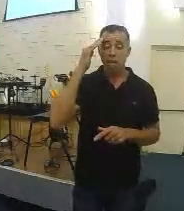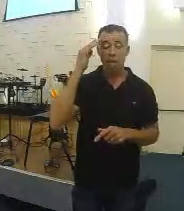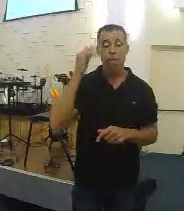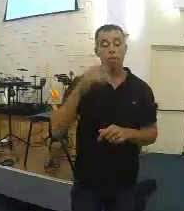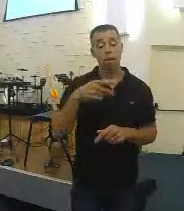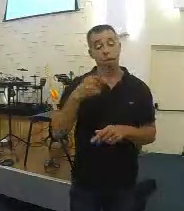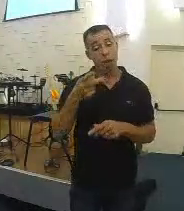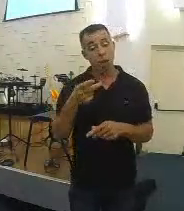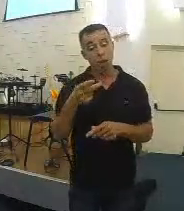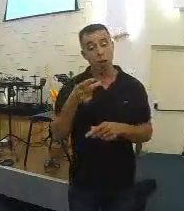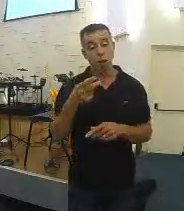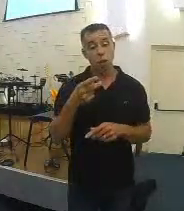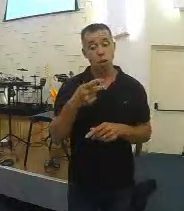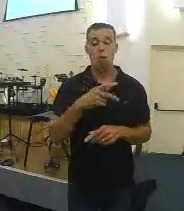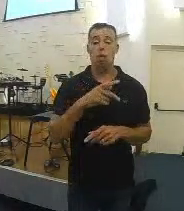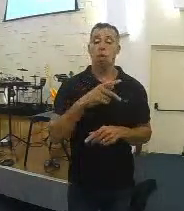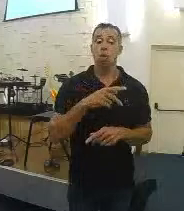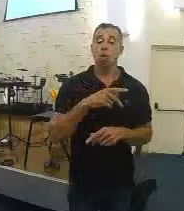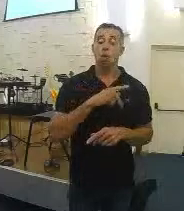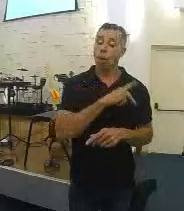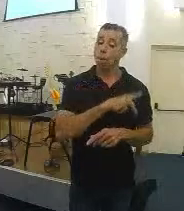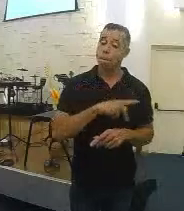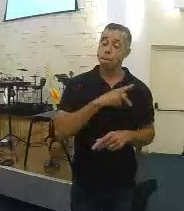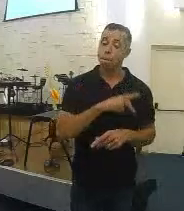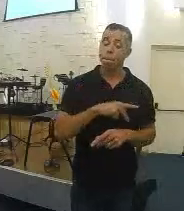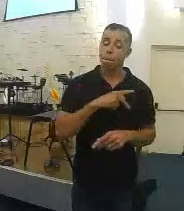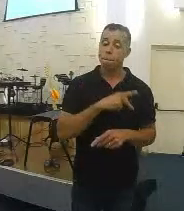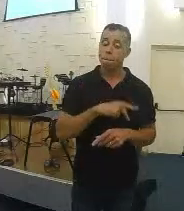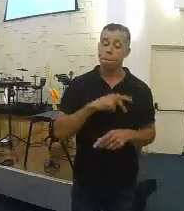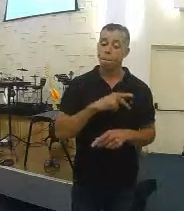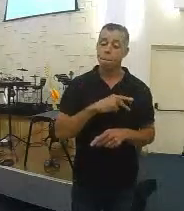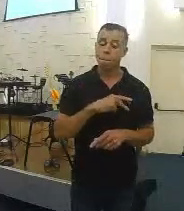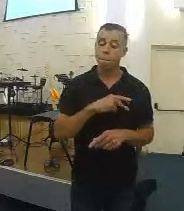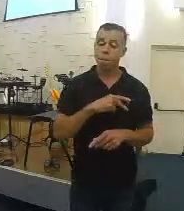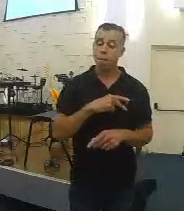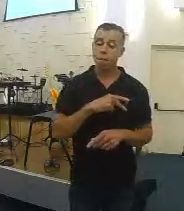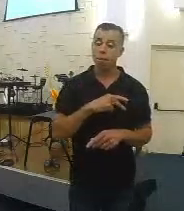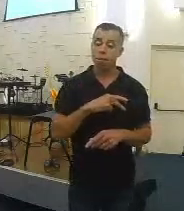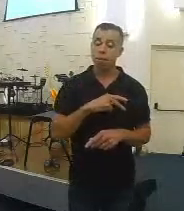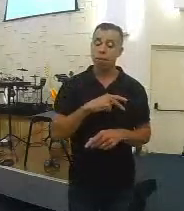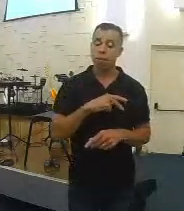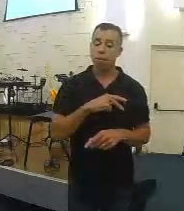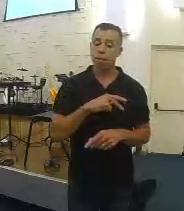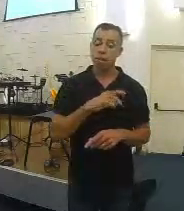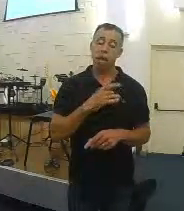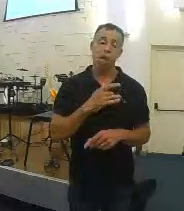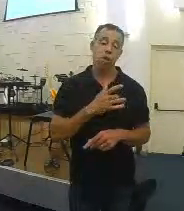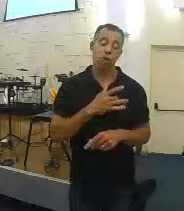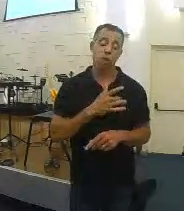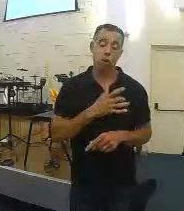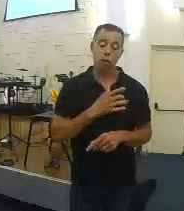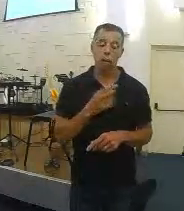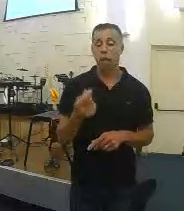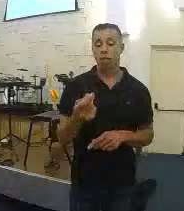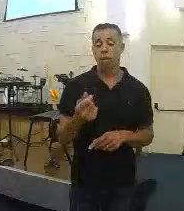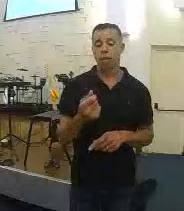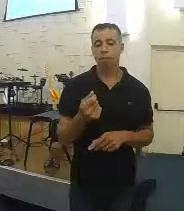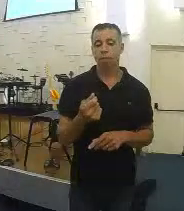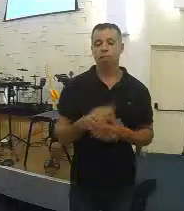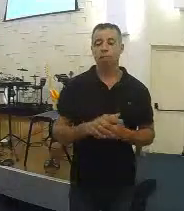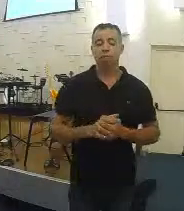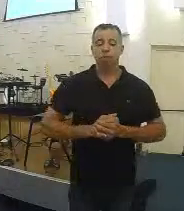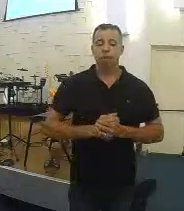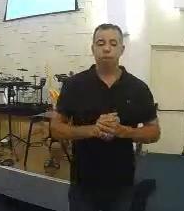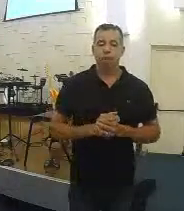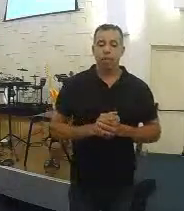o apóstolo Paulo, a piedade é fonte de lucro. E elas simplesmente abrem um espaço qualquer,